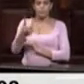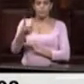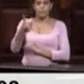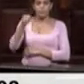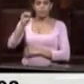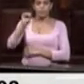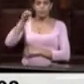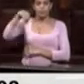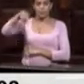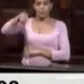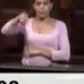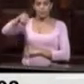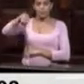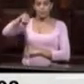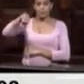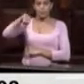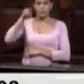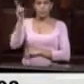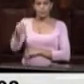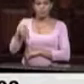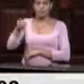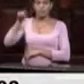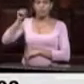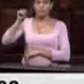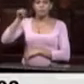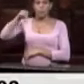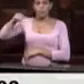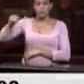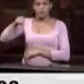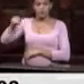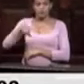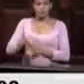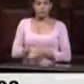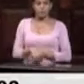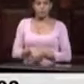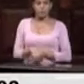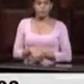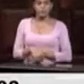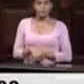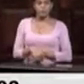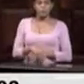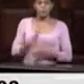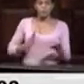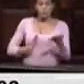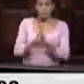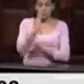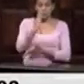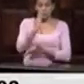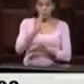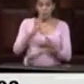3189 de 99. Esta casa aprovou